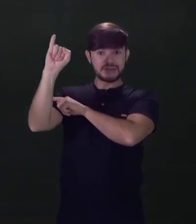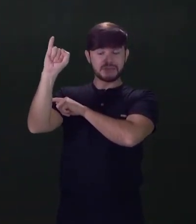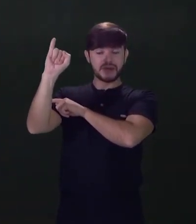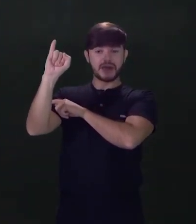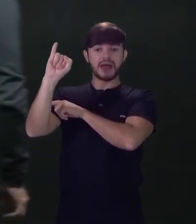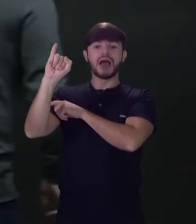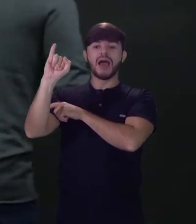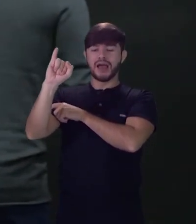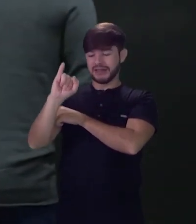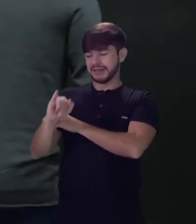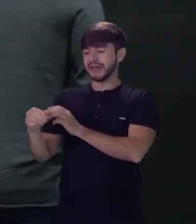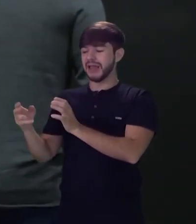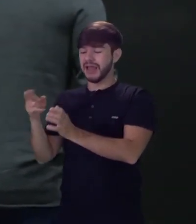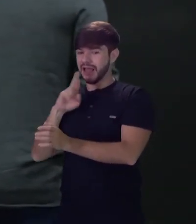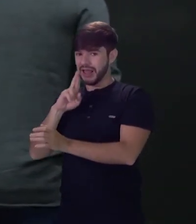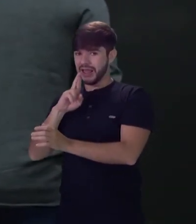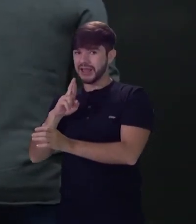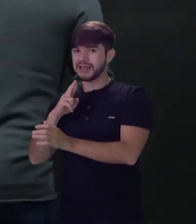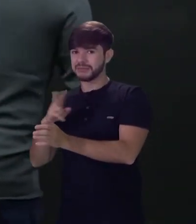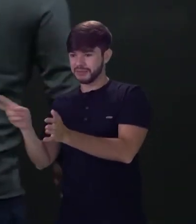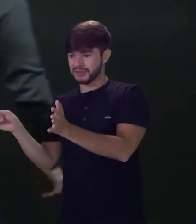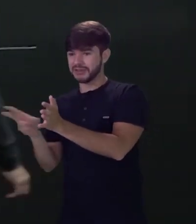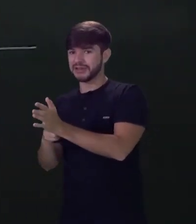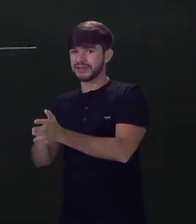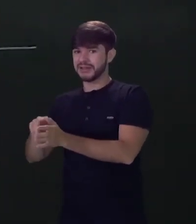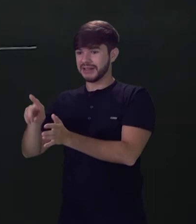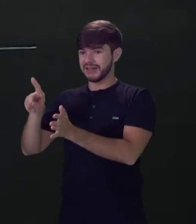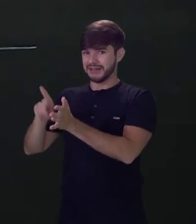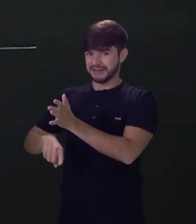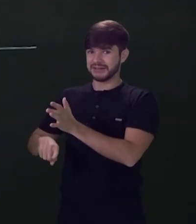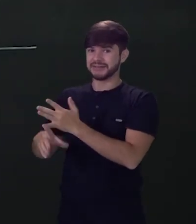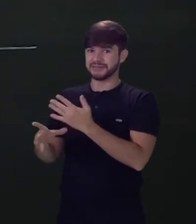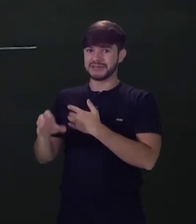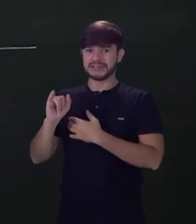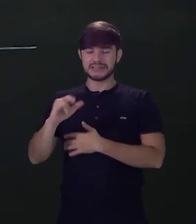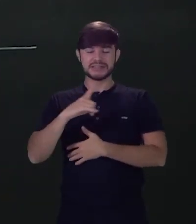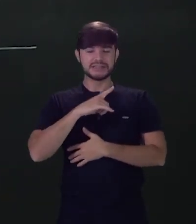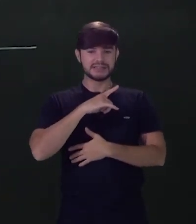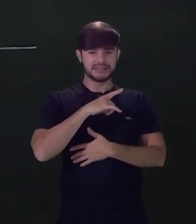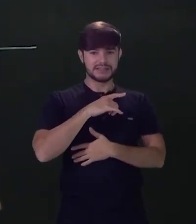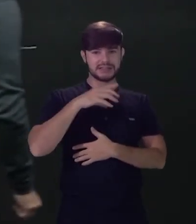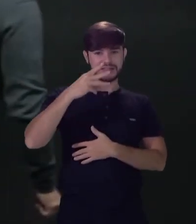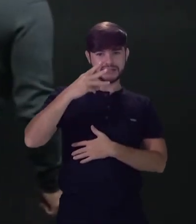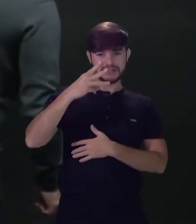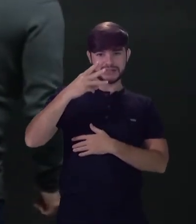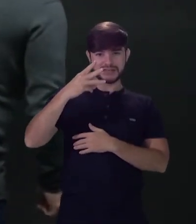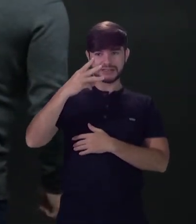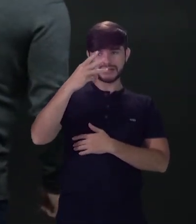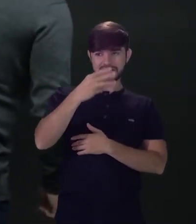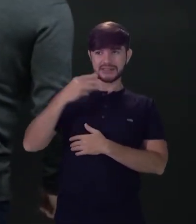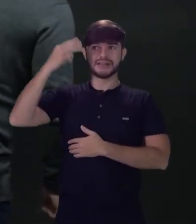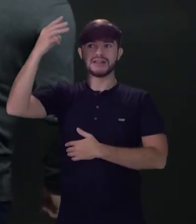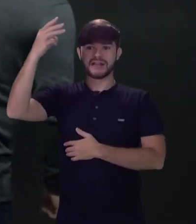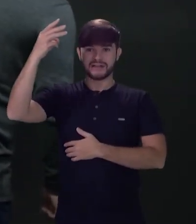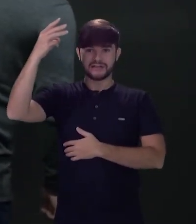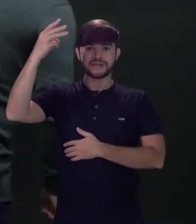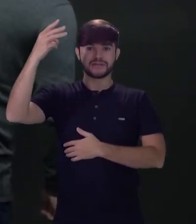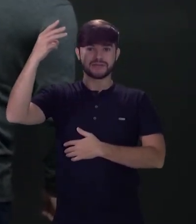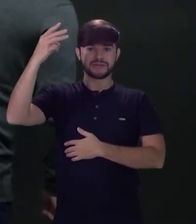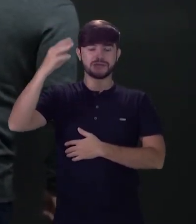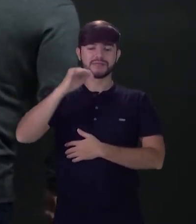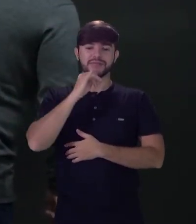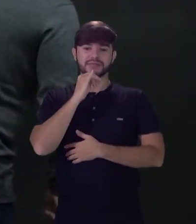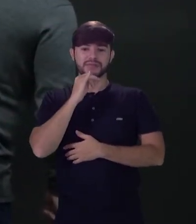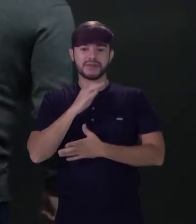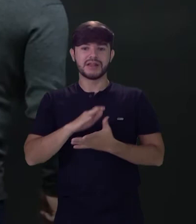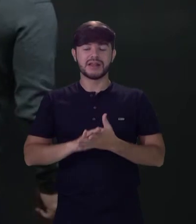negativo. Então, já sei que nós teremos 3 elevado ao cubo, onde é como se eu pegasse o 3,